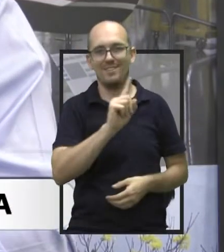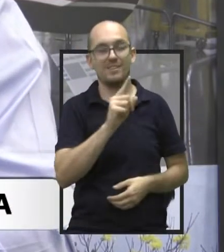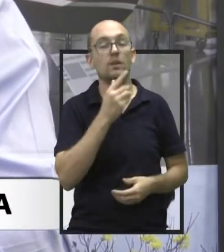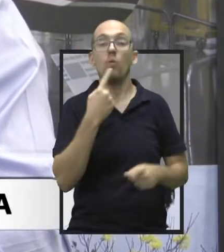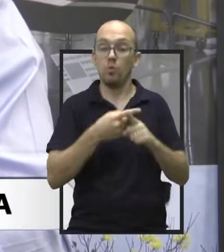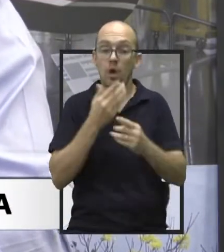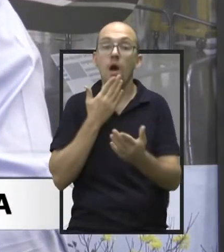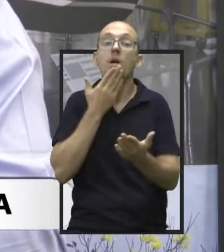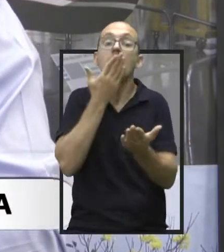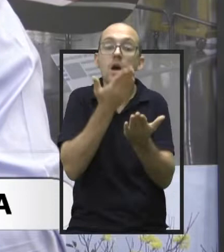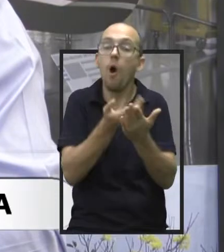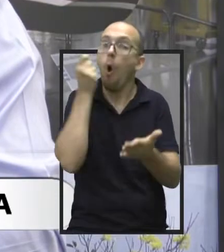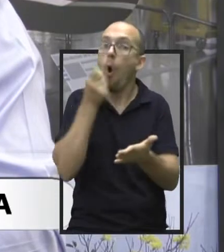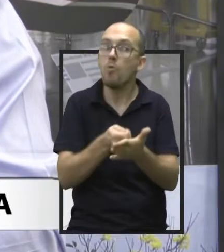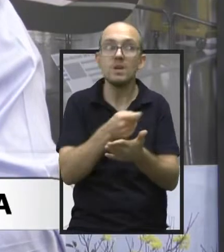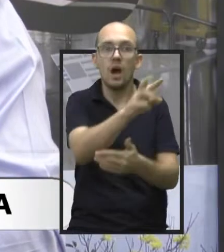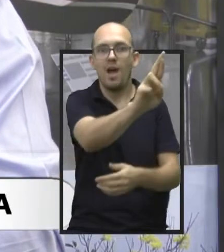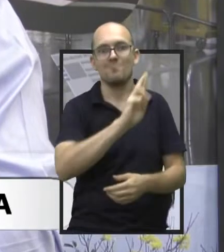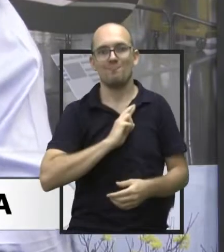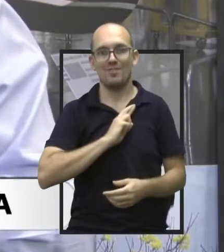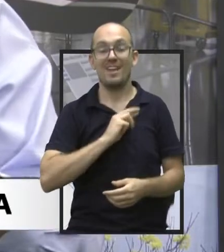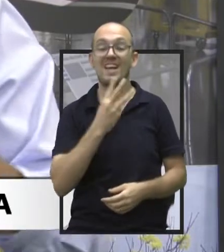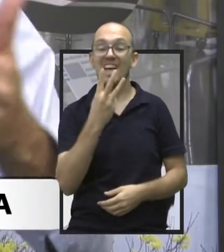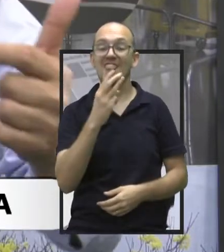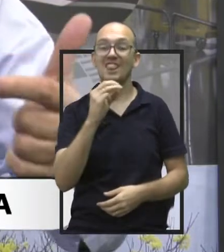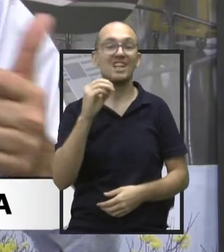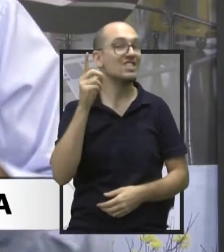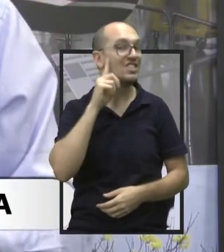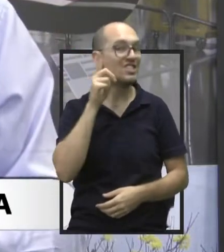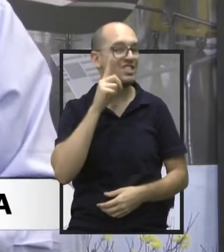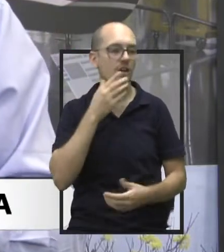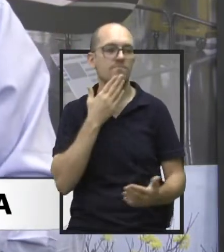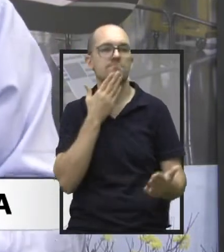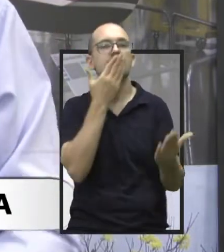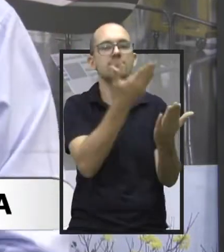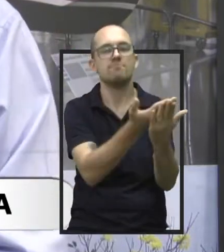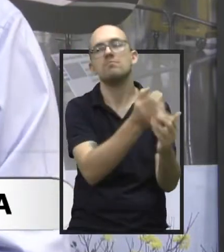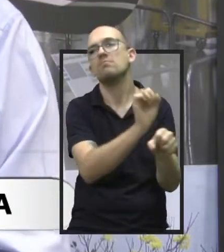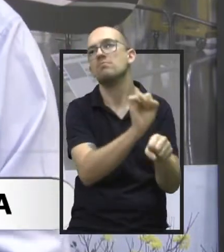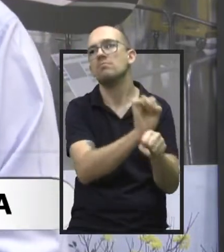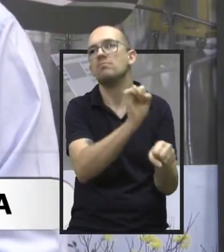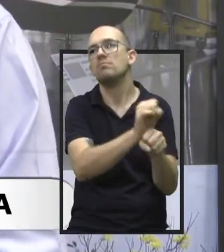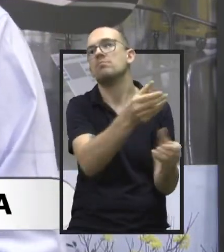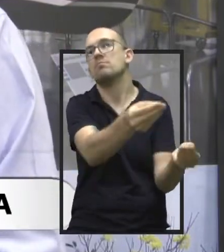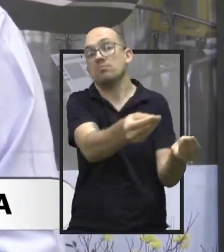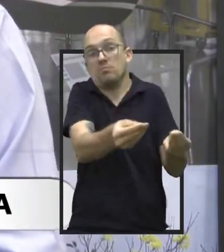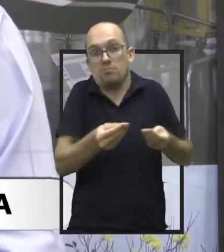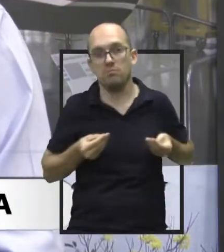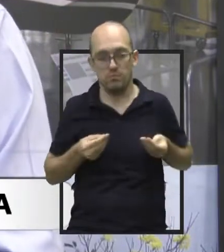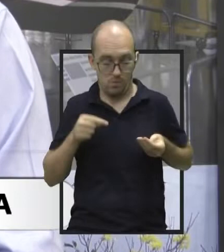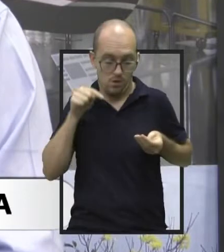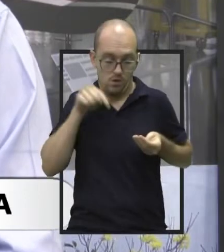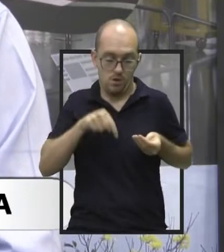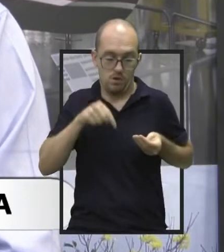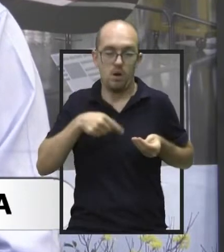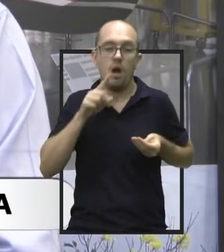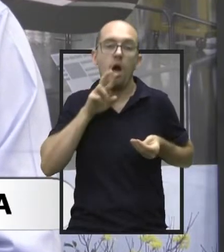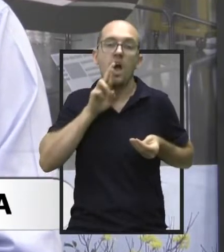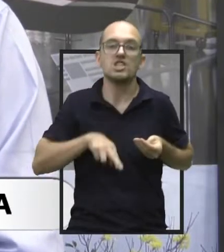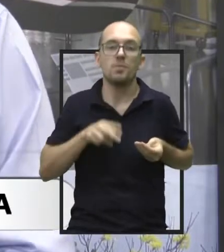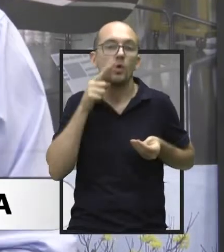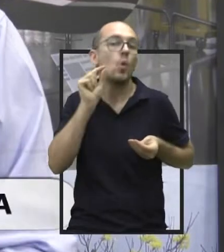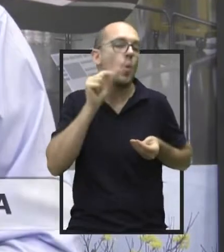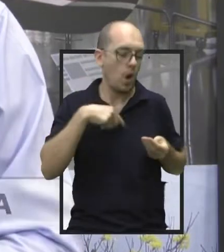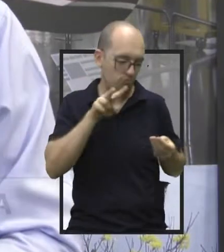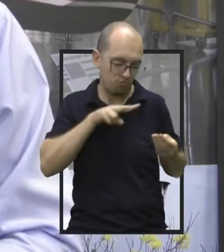a ser respondido em 30 dias. Que é o único meio que o vereador tem de fiscalizar o executivo.